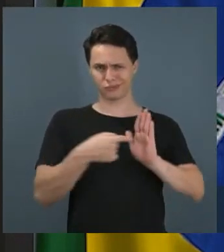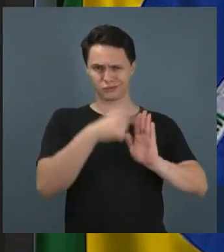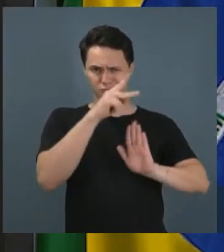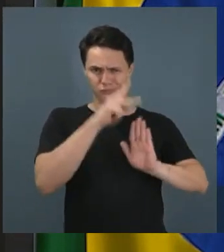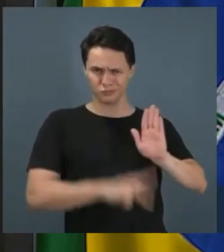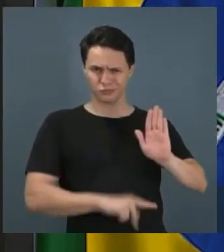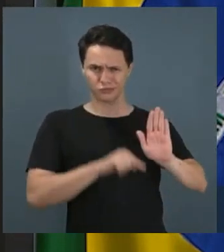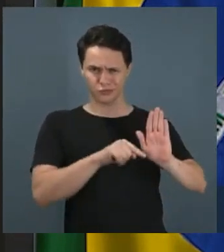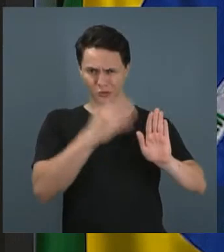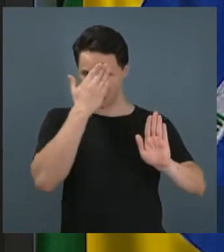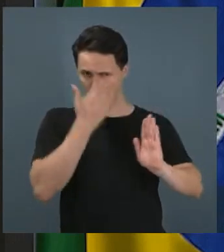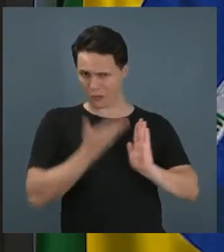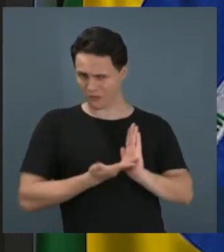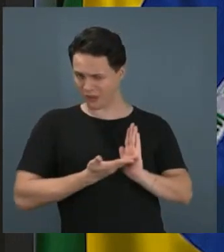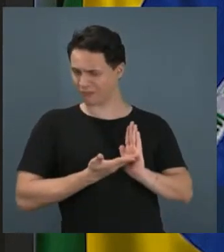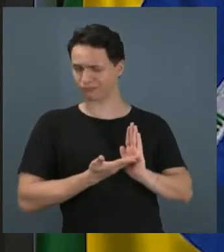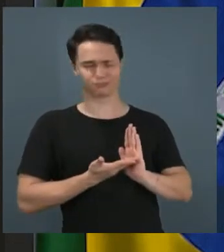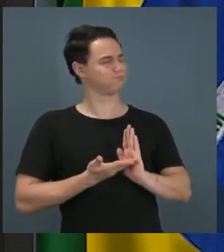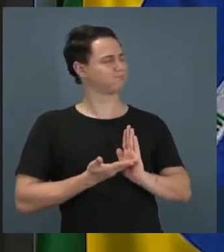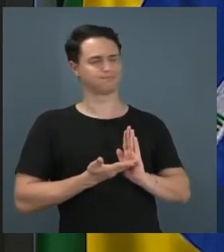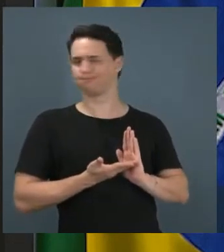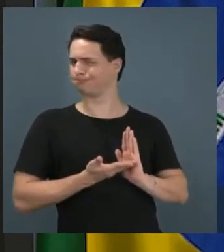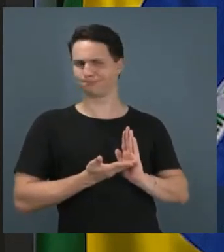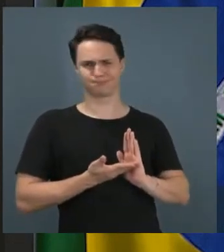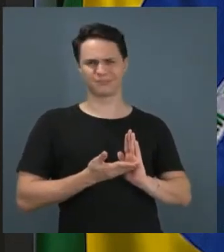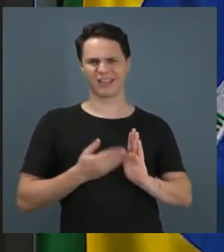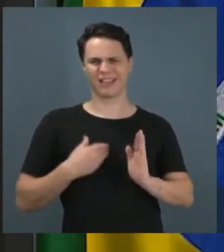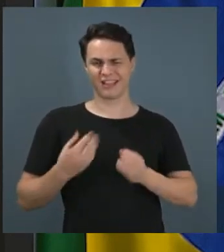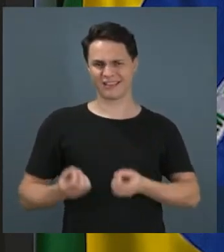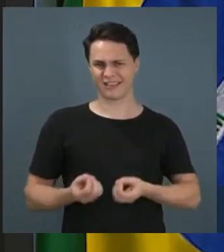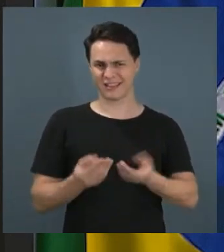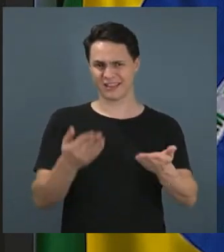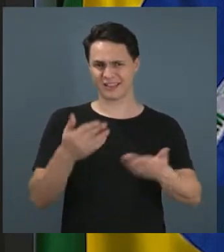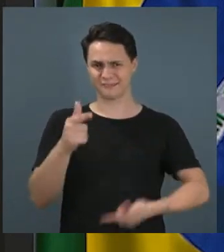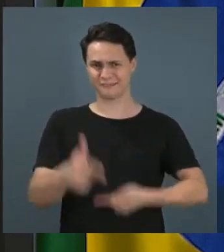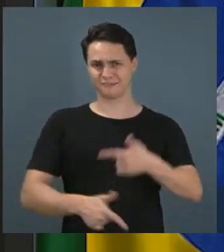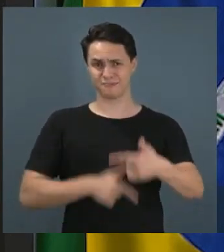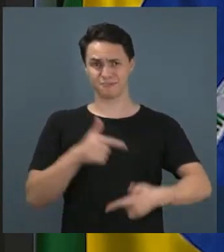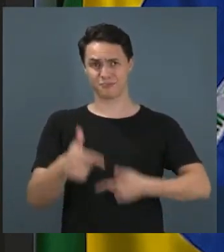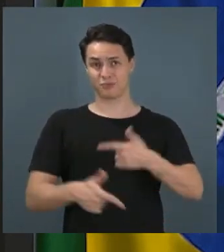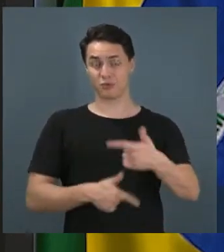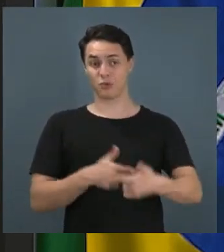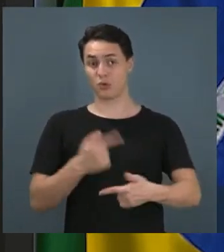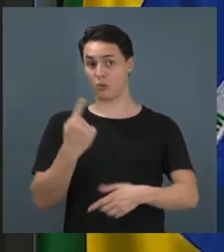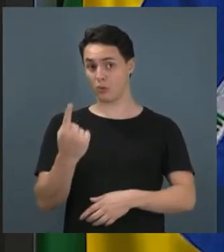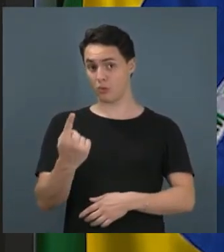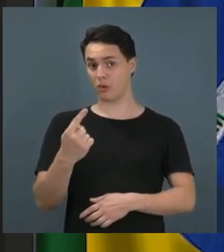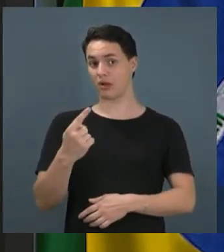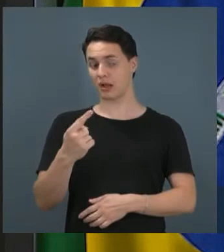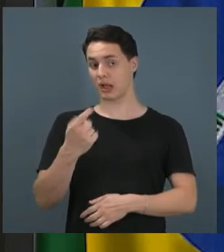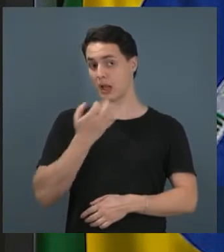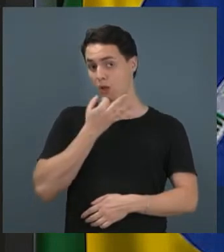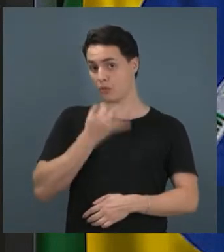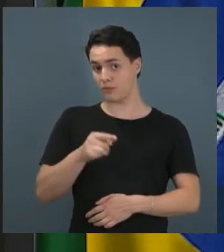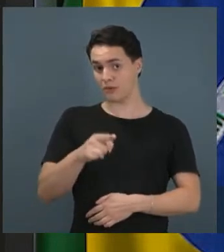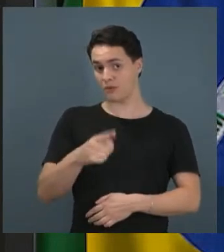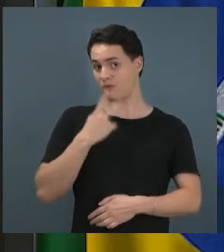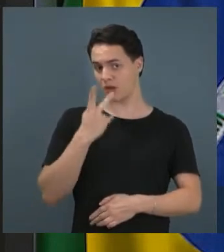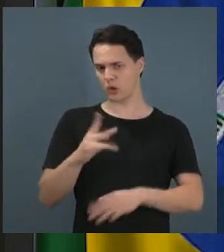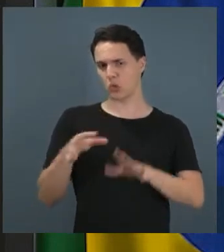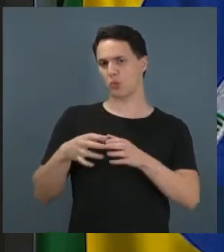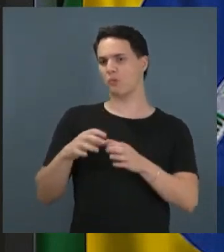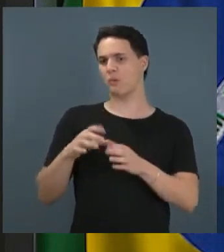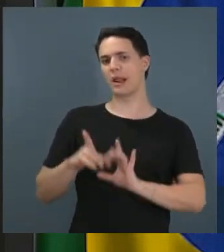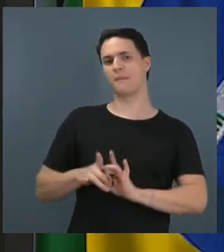projeção confiável na geração de empregos. Atenção, um dos argumentos que a turma que quer